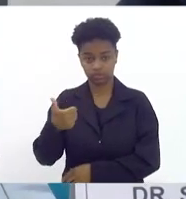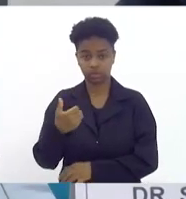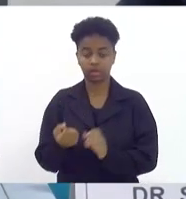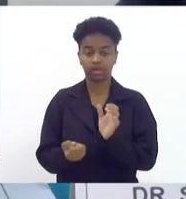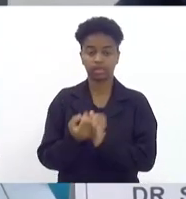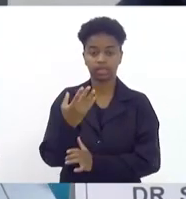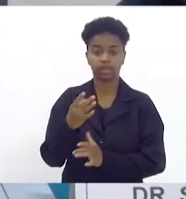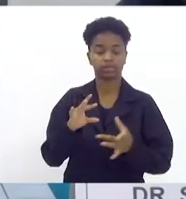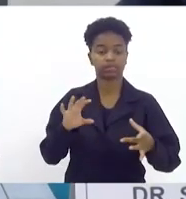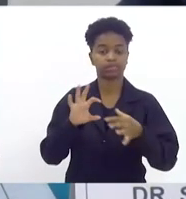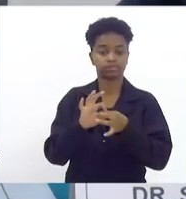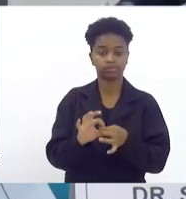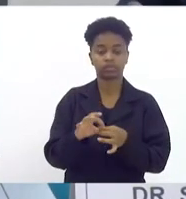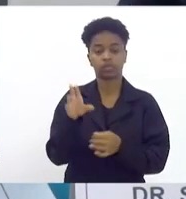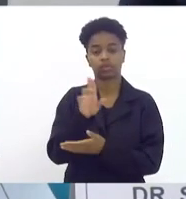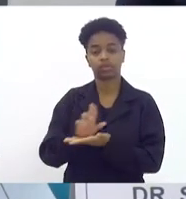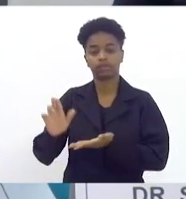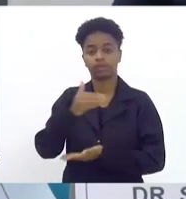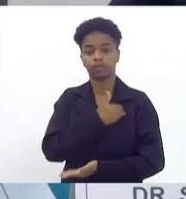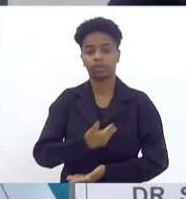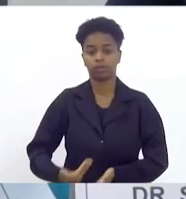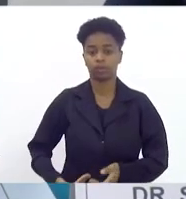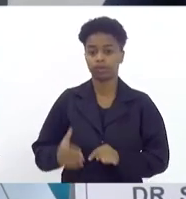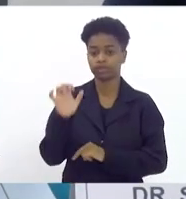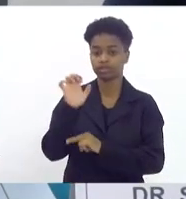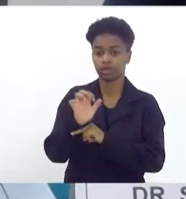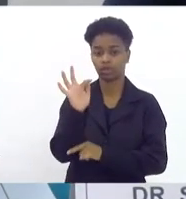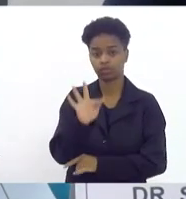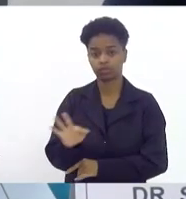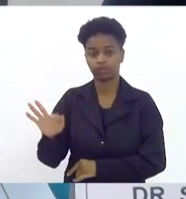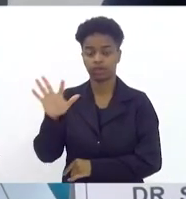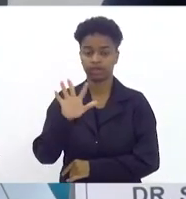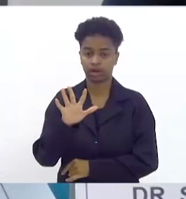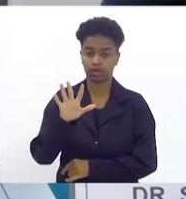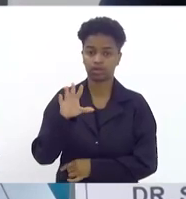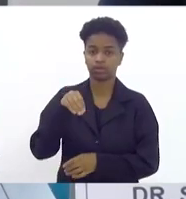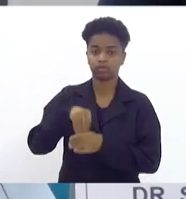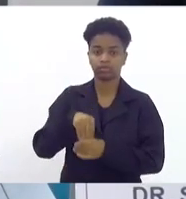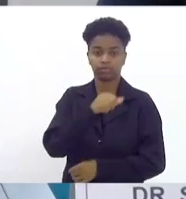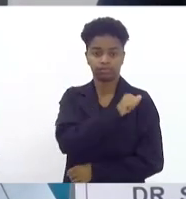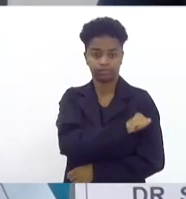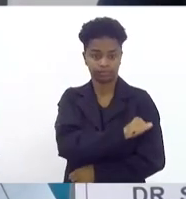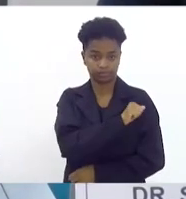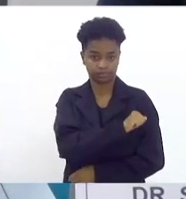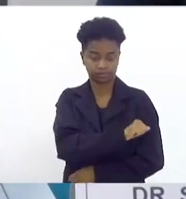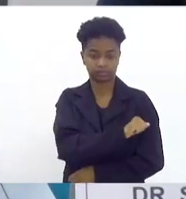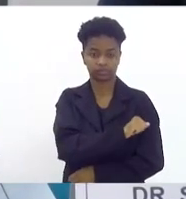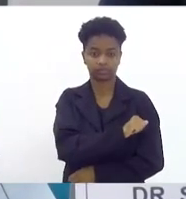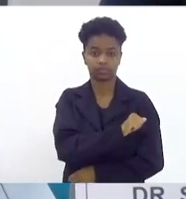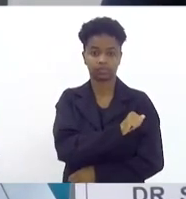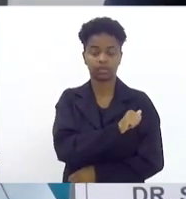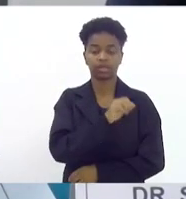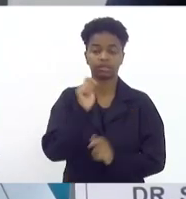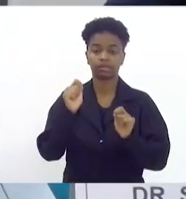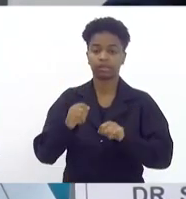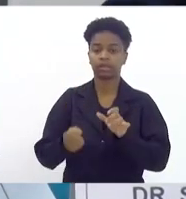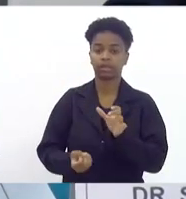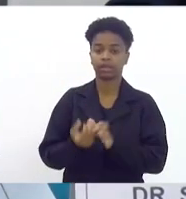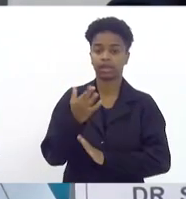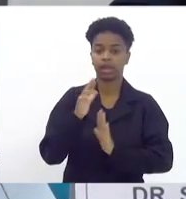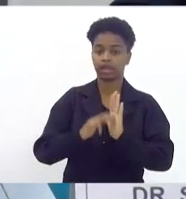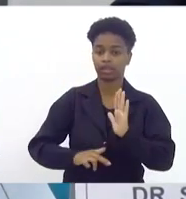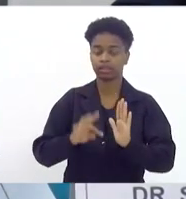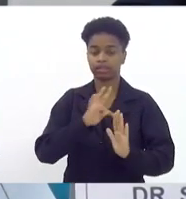com as universidades públicas, estaduais e federais situadas no estado do Rio de Janeiro para elaboração de